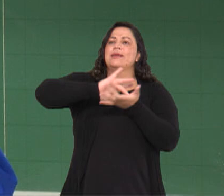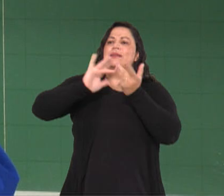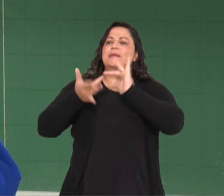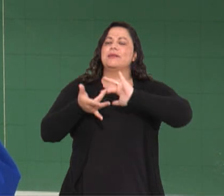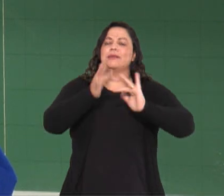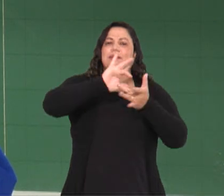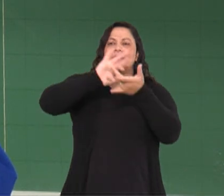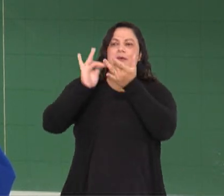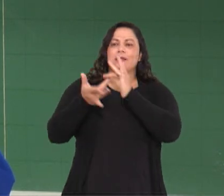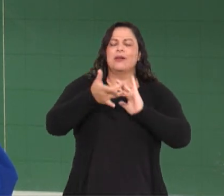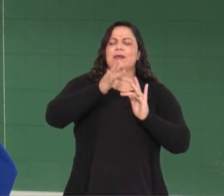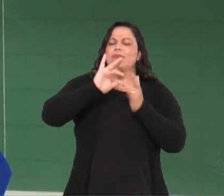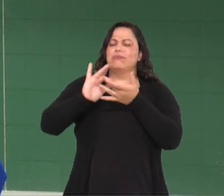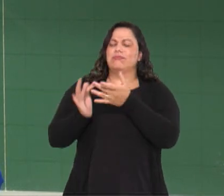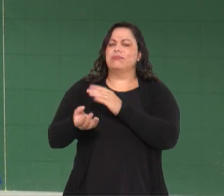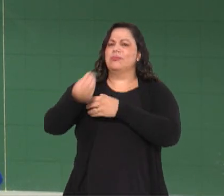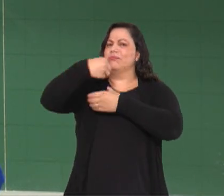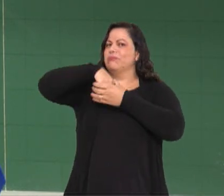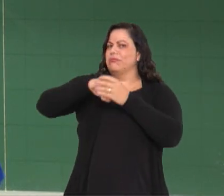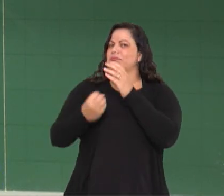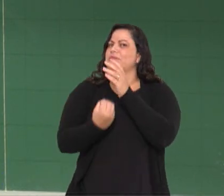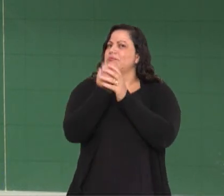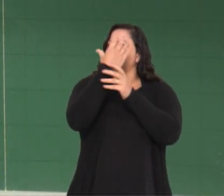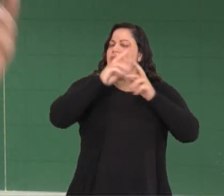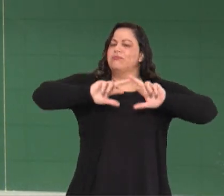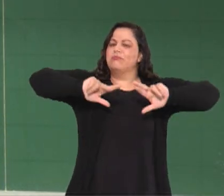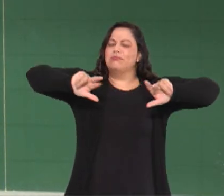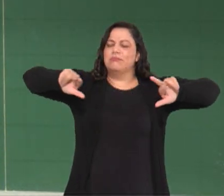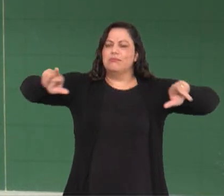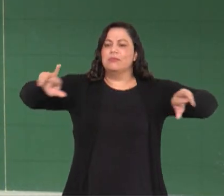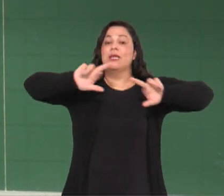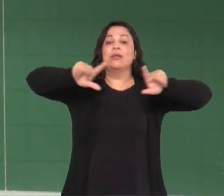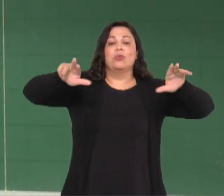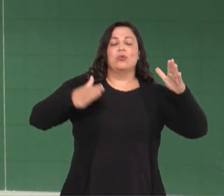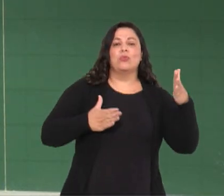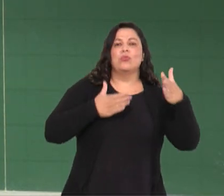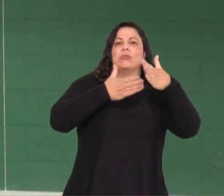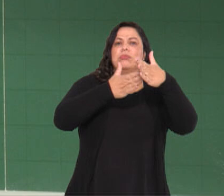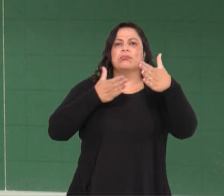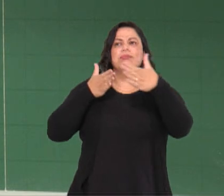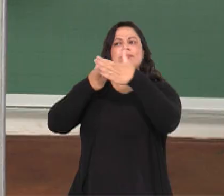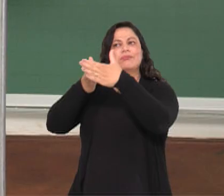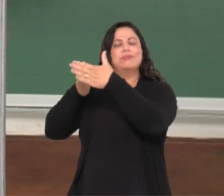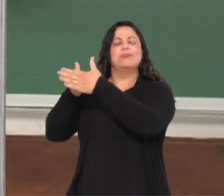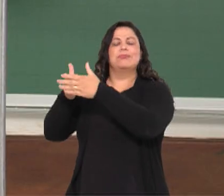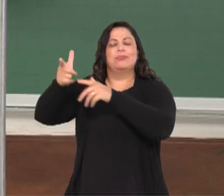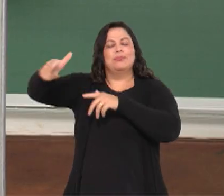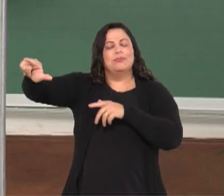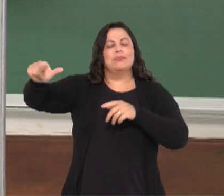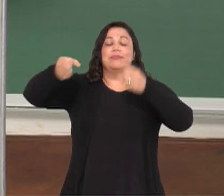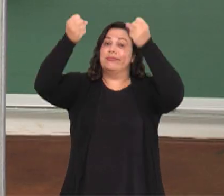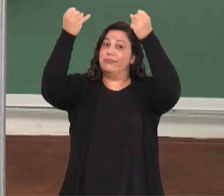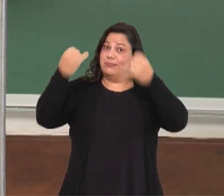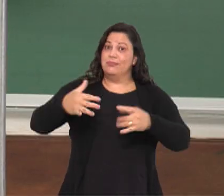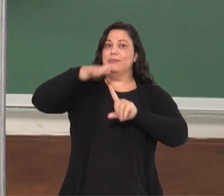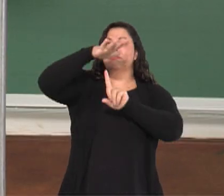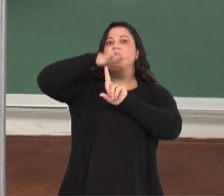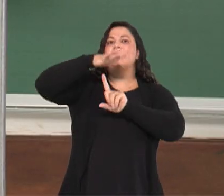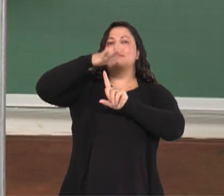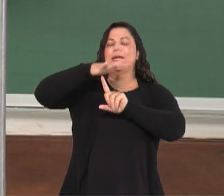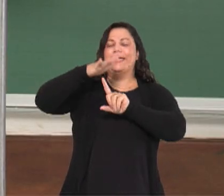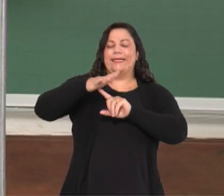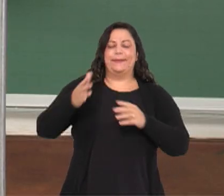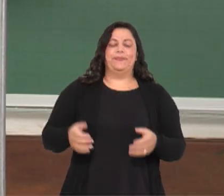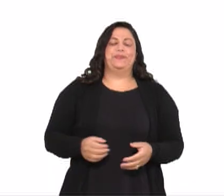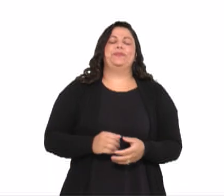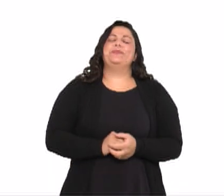desse território e do território com outros, né? Então, nós vamos falar aí do nosso Paraná. E aí